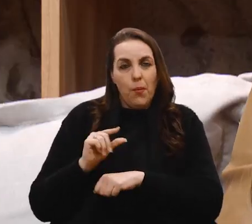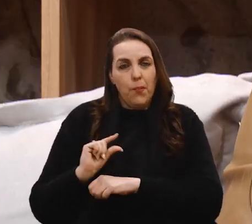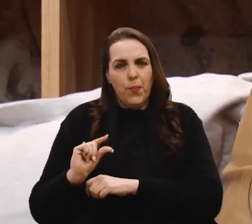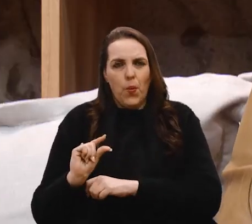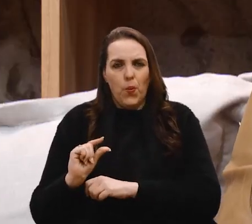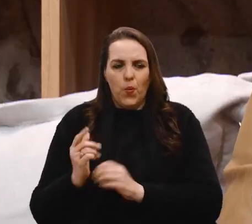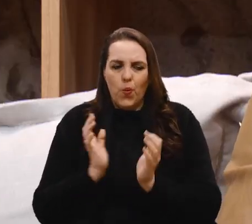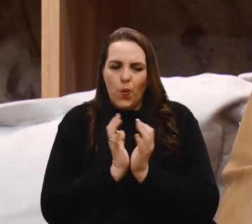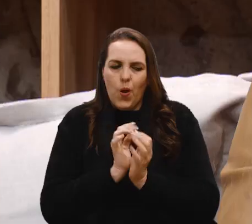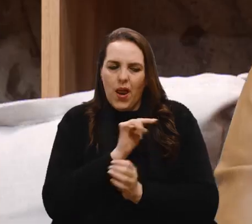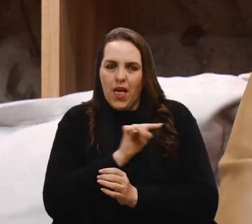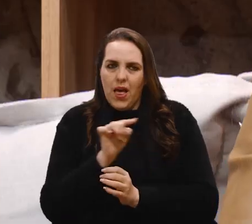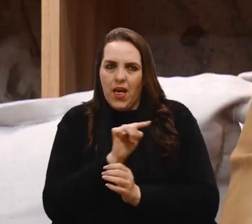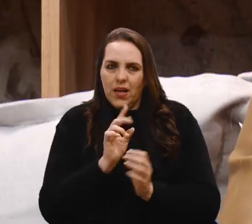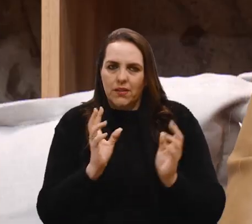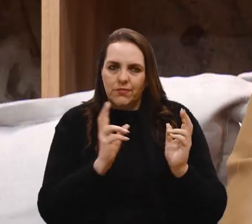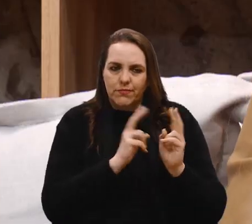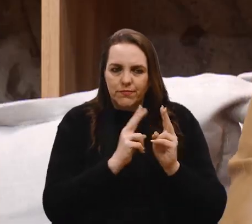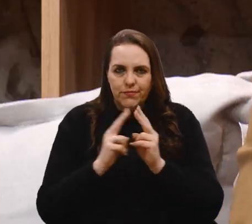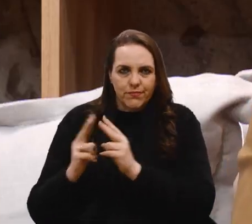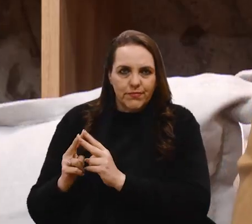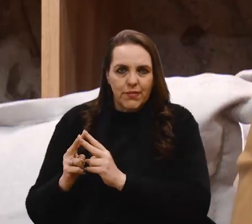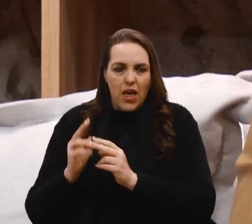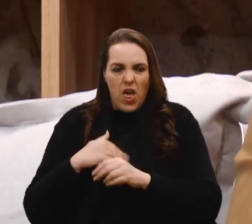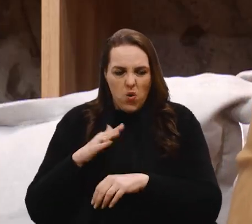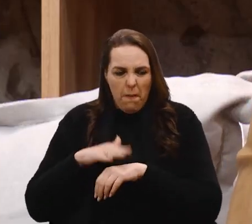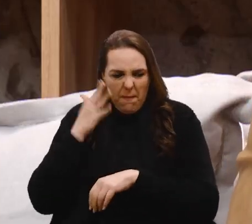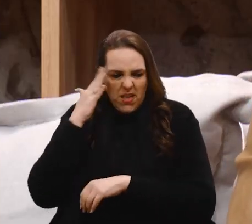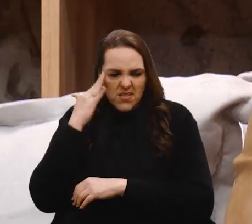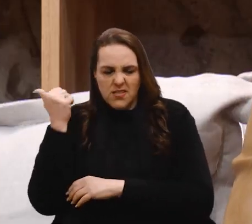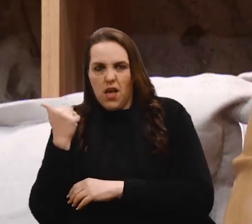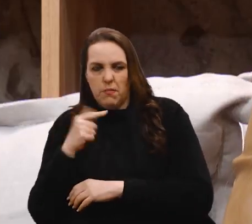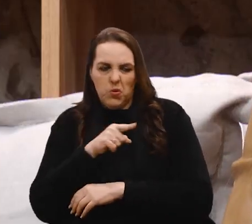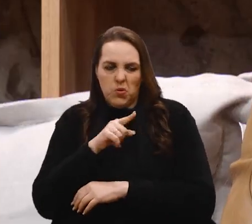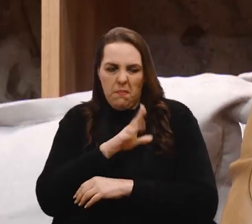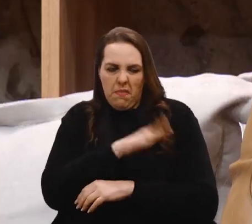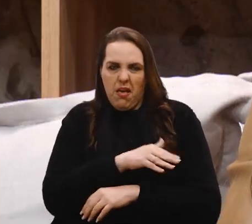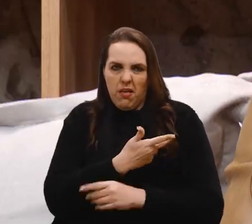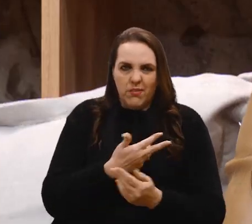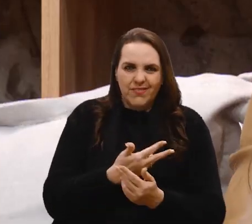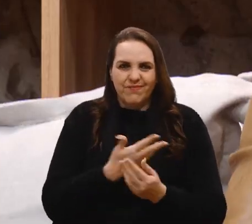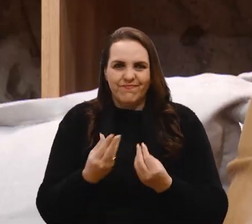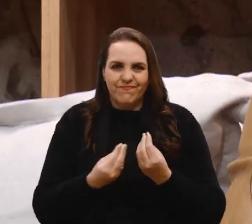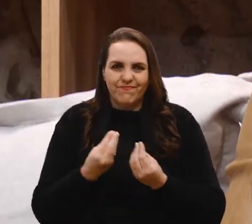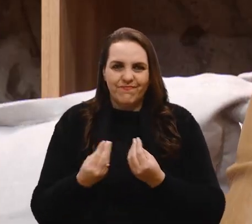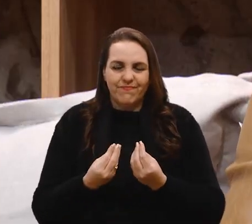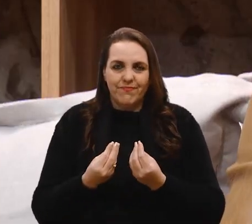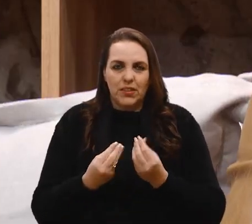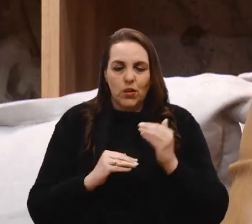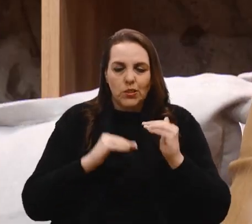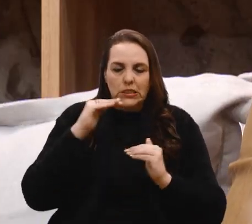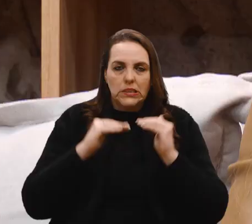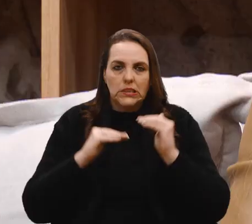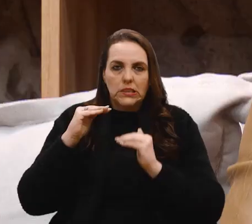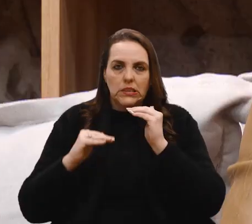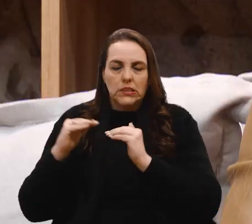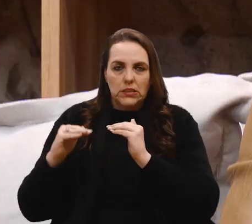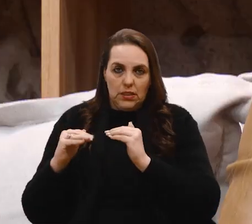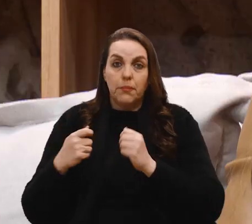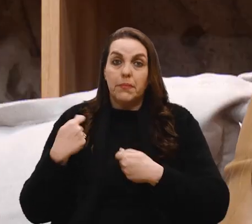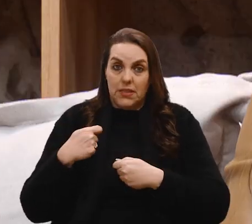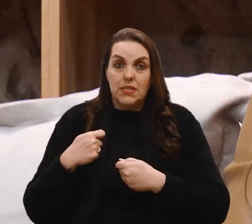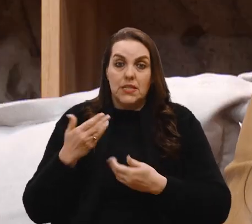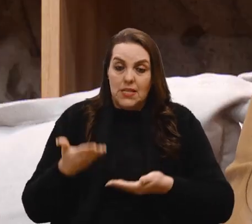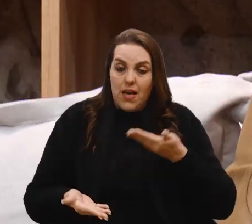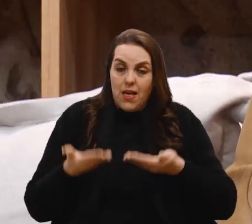os colegas pares, porque eu sei mais ou sei menos em algumas coisas. Então, existe realmente, né, a busca desse